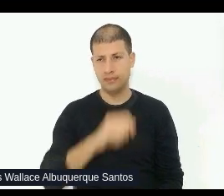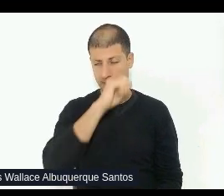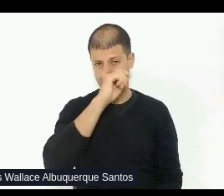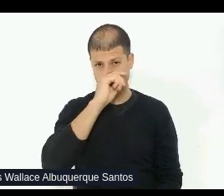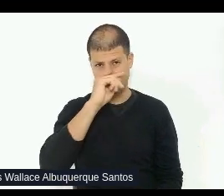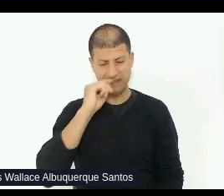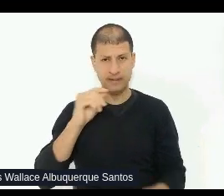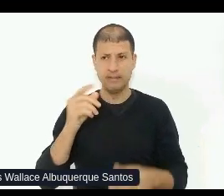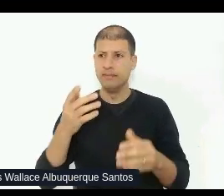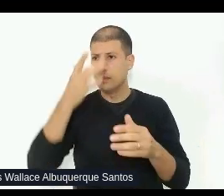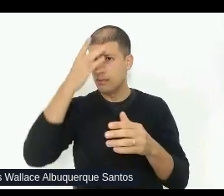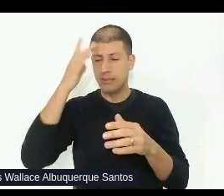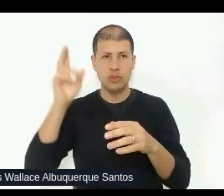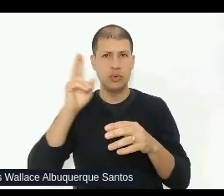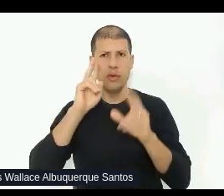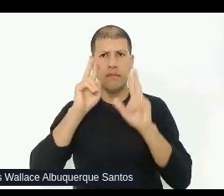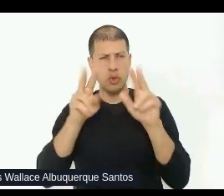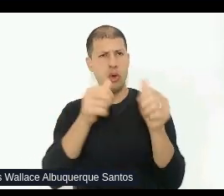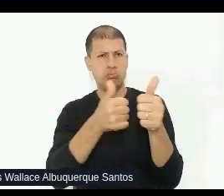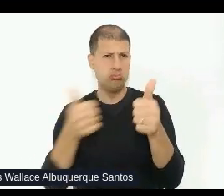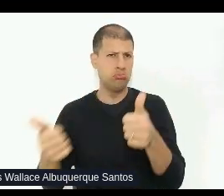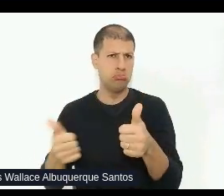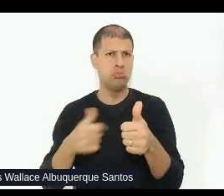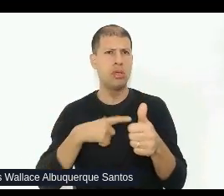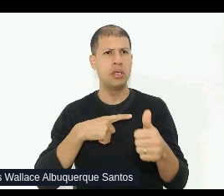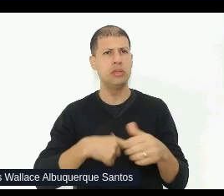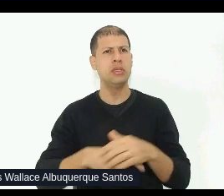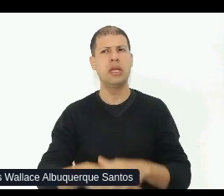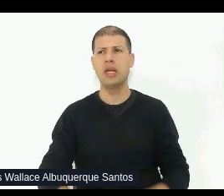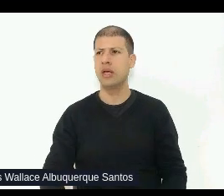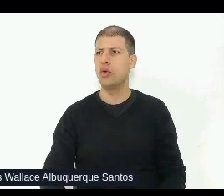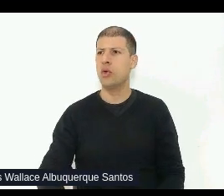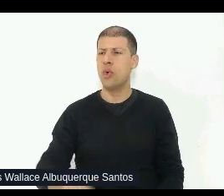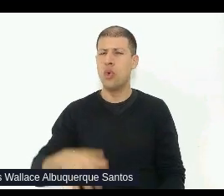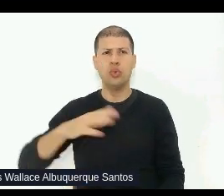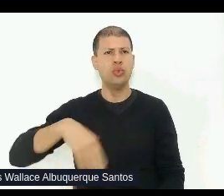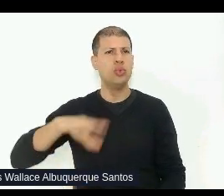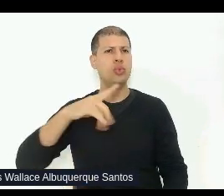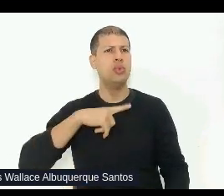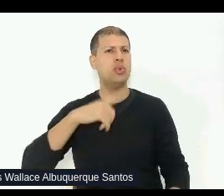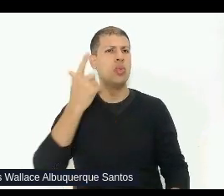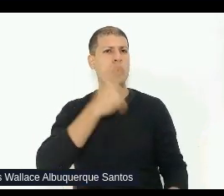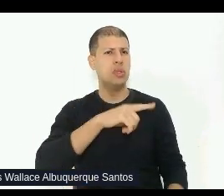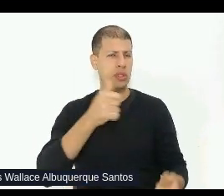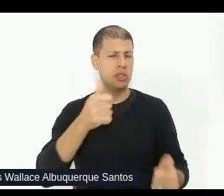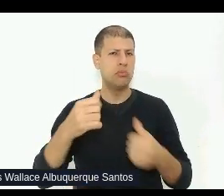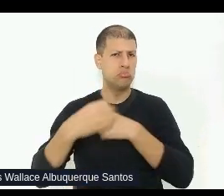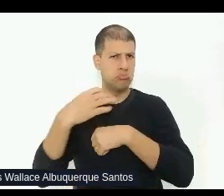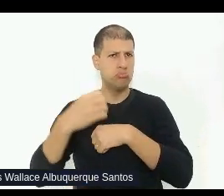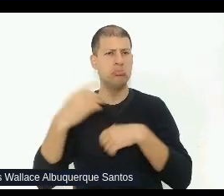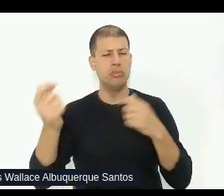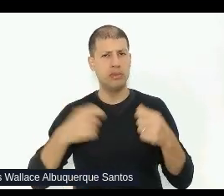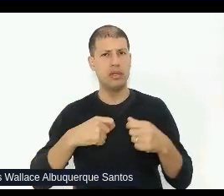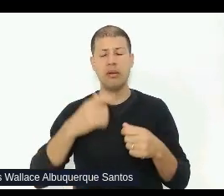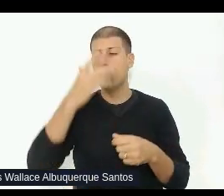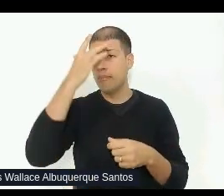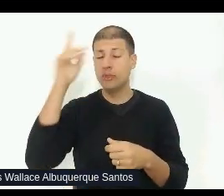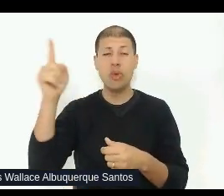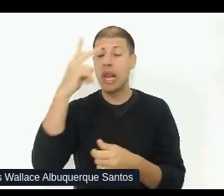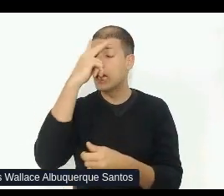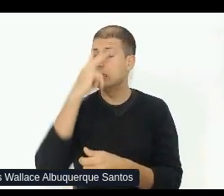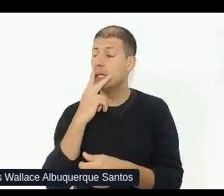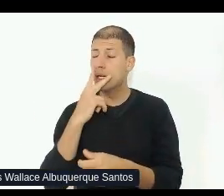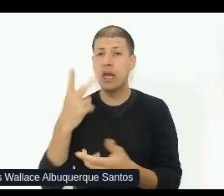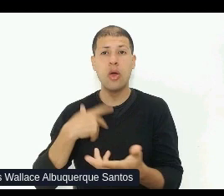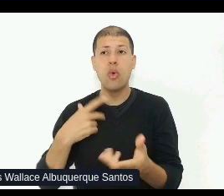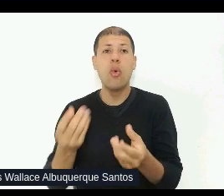Para pessoas visuais, legal, eu tenho o Figma, eu consigo fazer o protótipo ali, eu consigo coletar o feedback também. Mas para pessoas cegas, como que eu posso fazer um